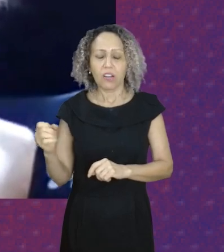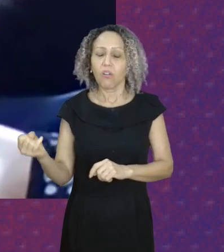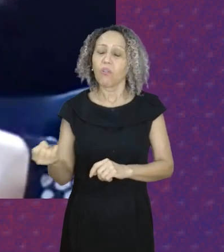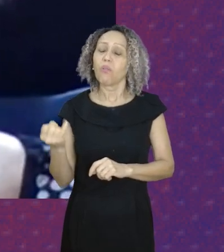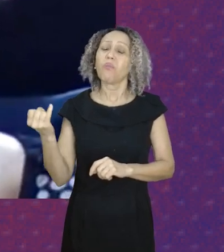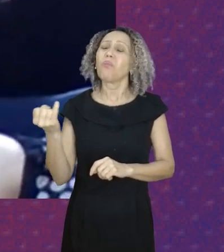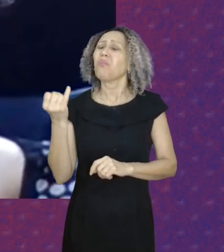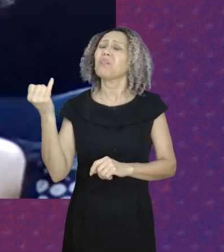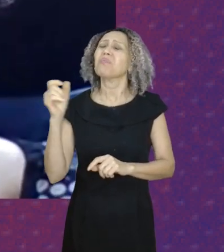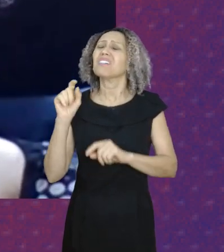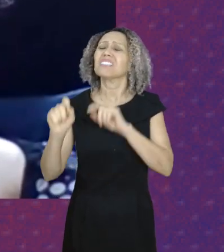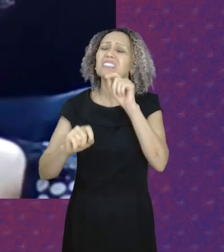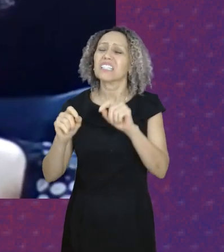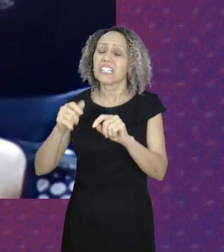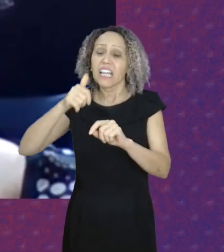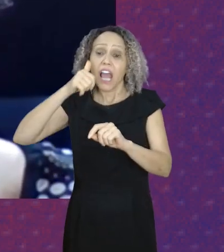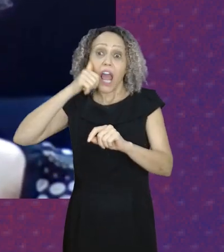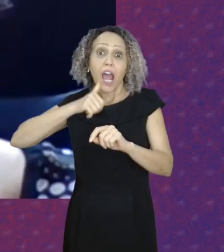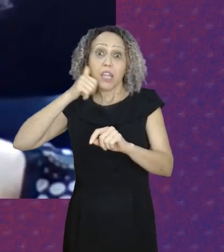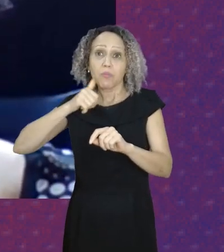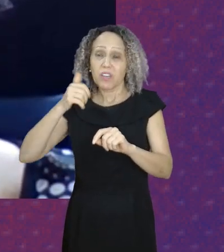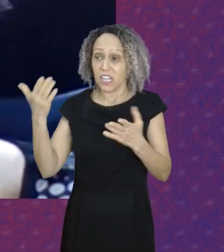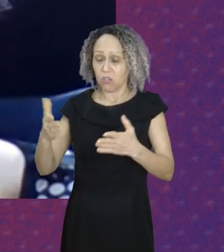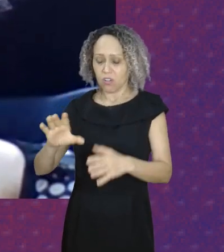medo de denúncia.